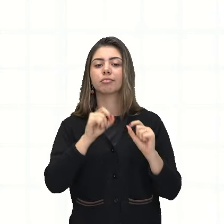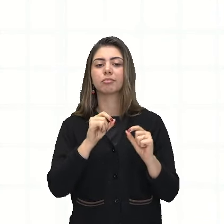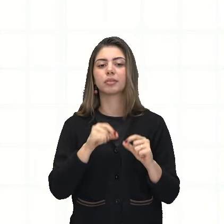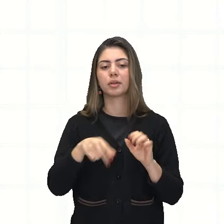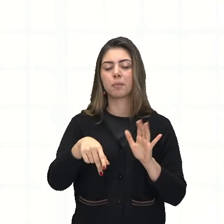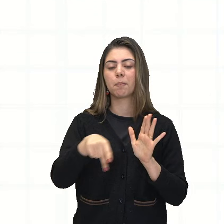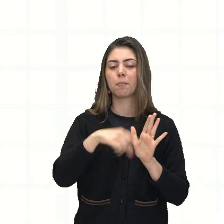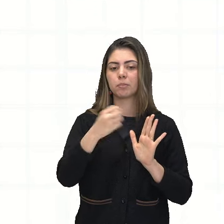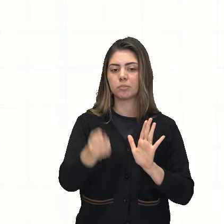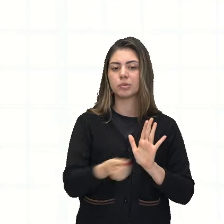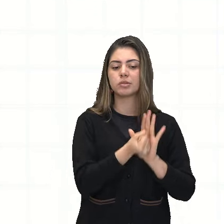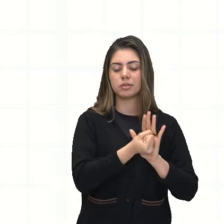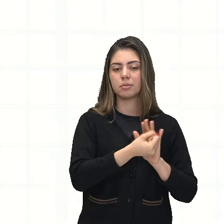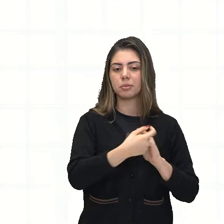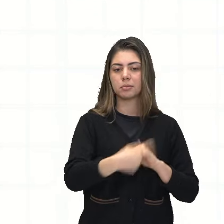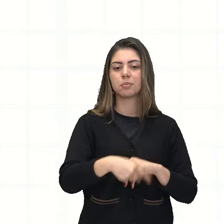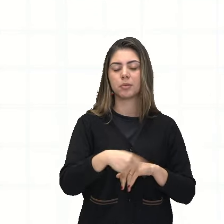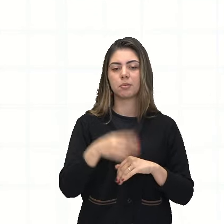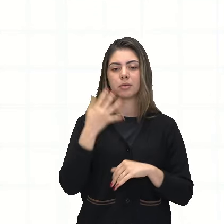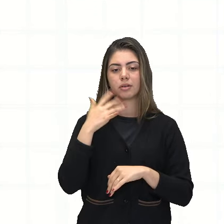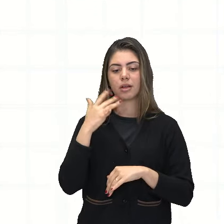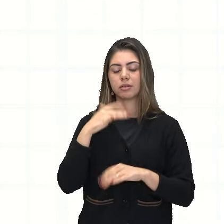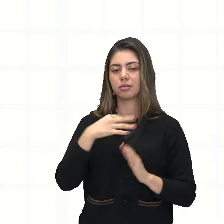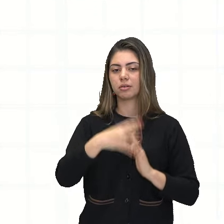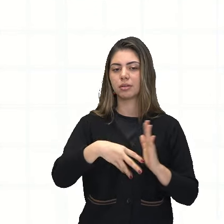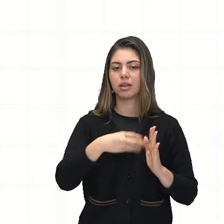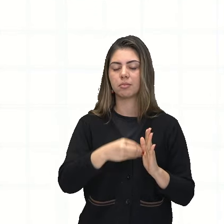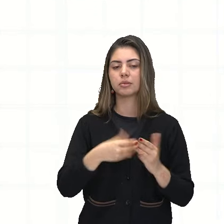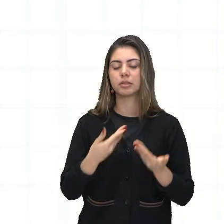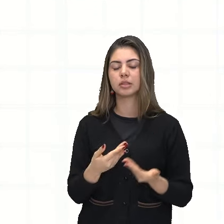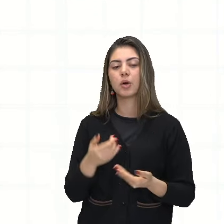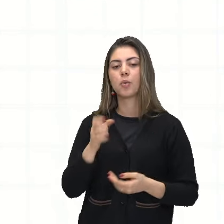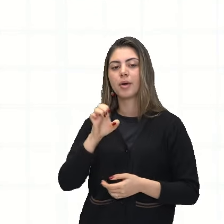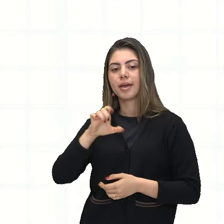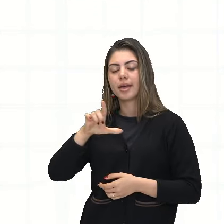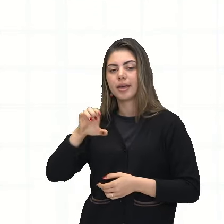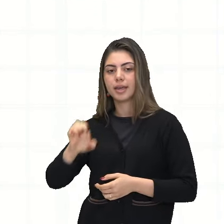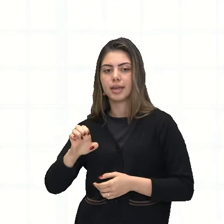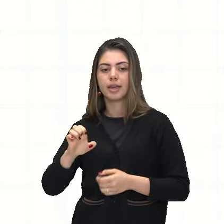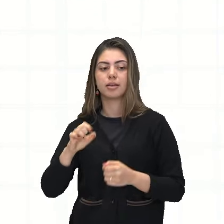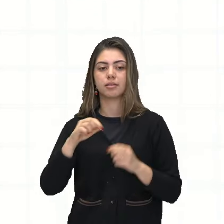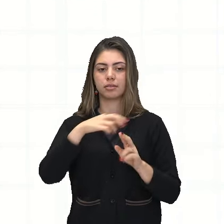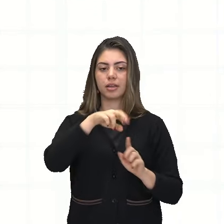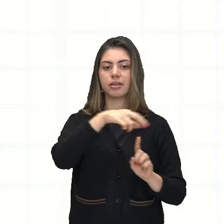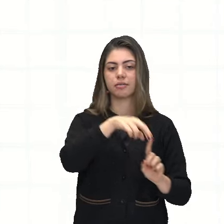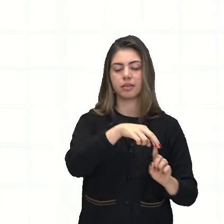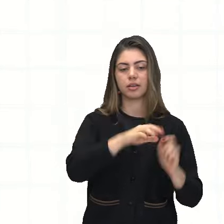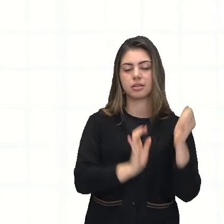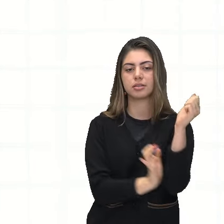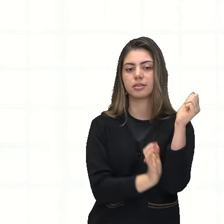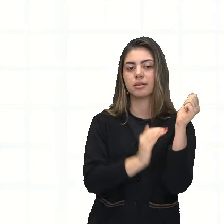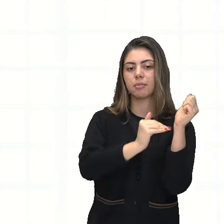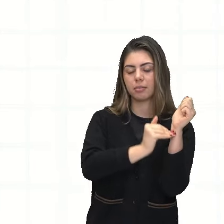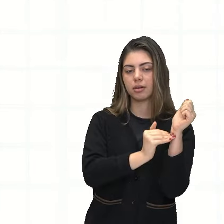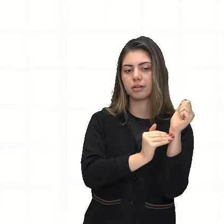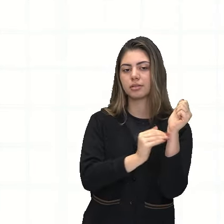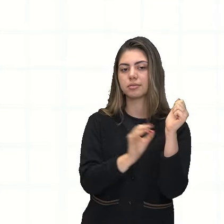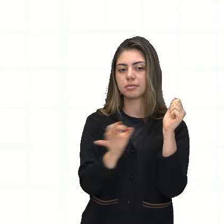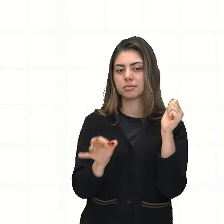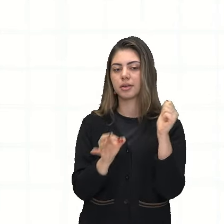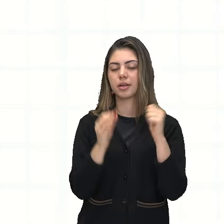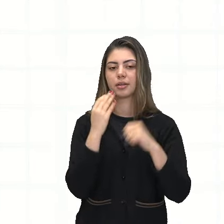Amazônia. Ele, para não repetir a palavra tambaqui, ele faz